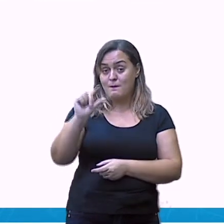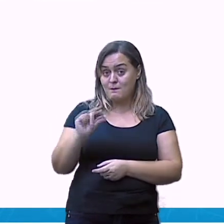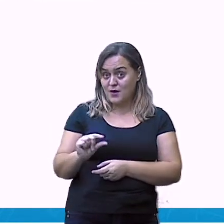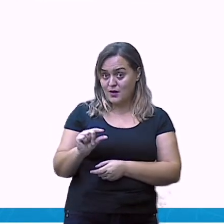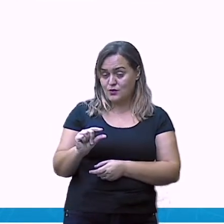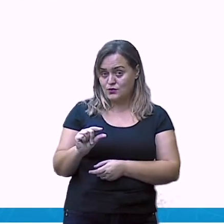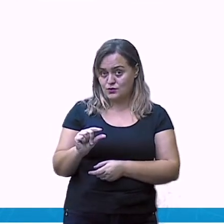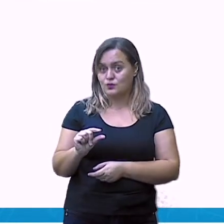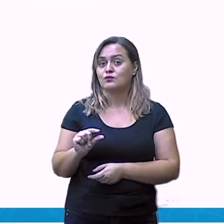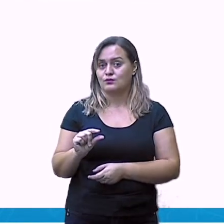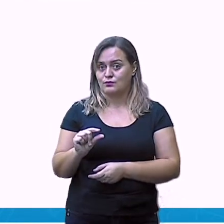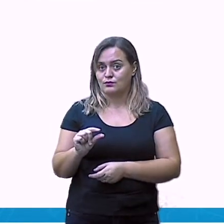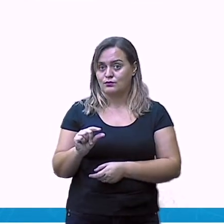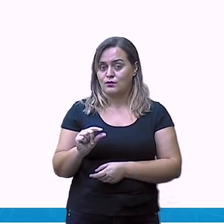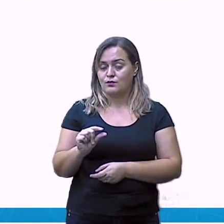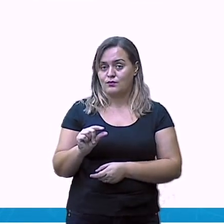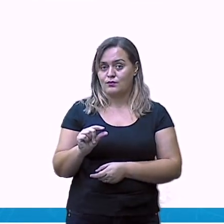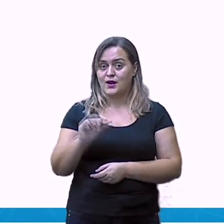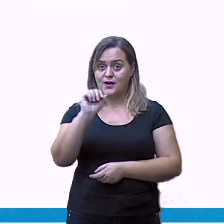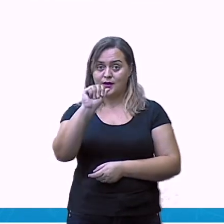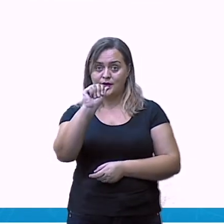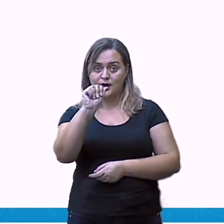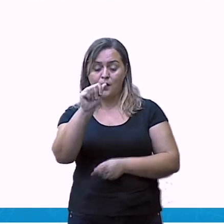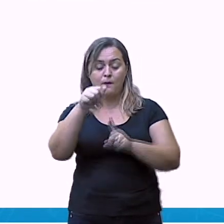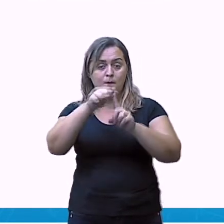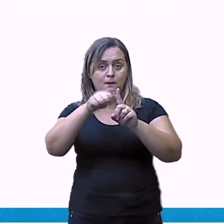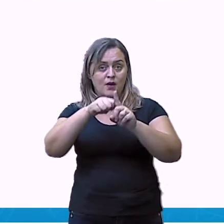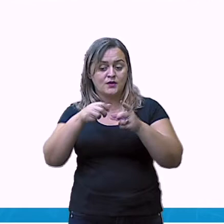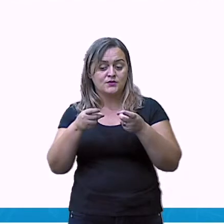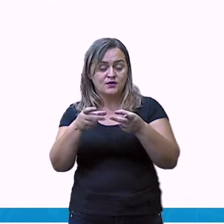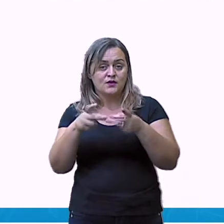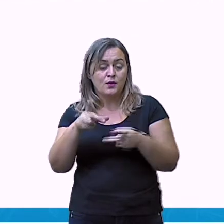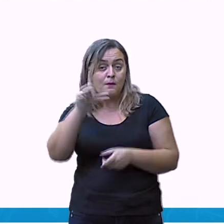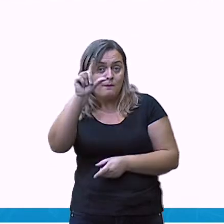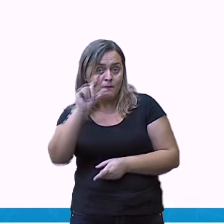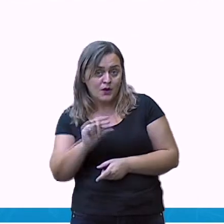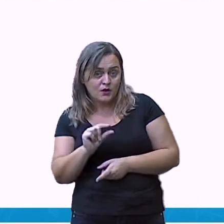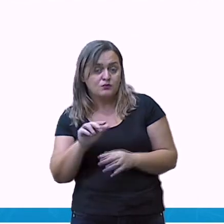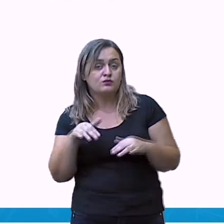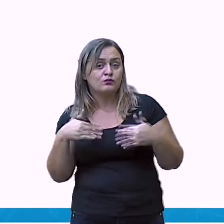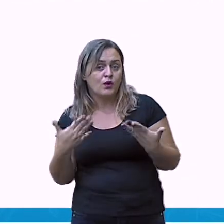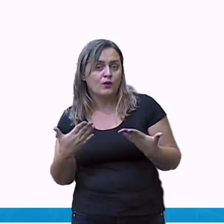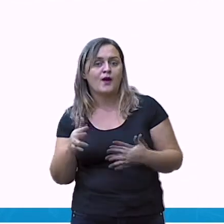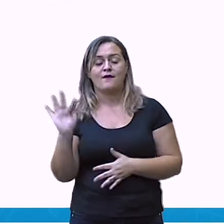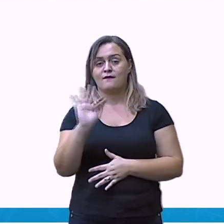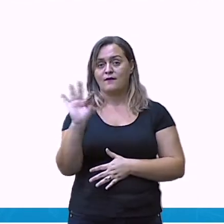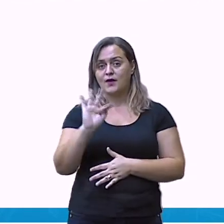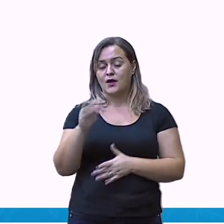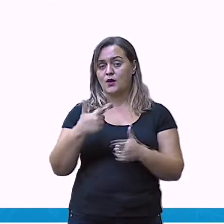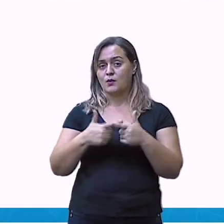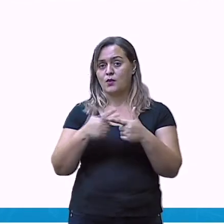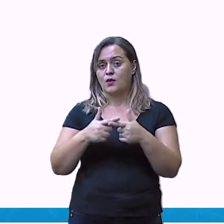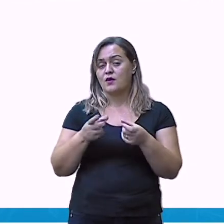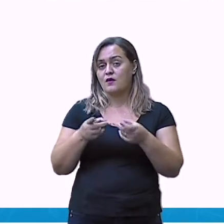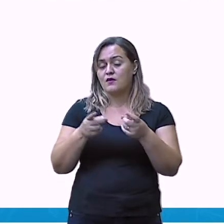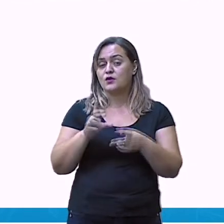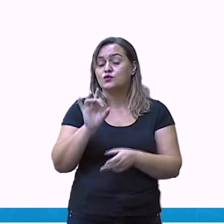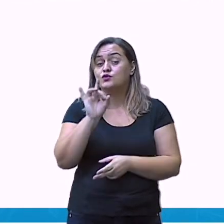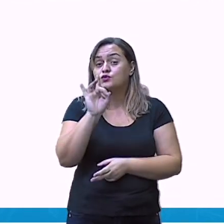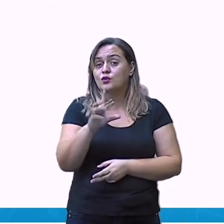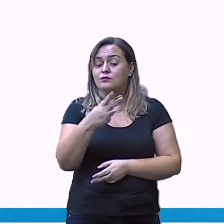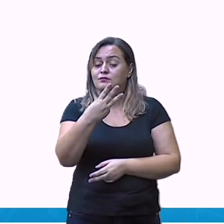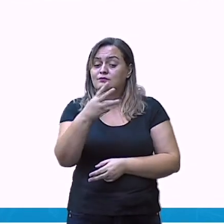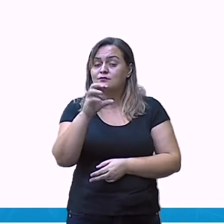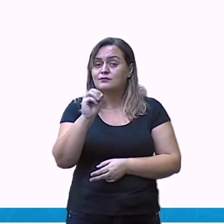fevereiro, pois fevereiro eu tive faturamento apenas de 30 mil reais. É o menor valor